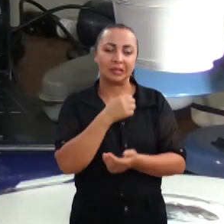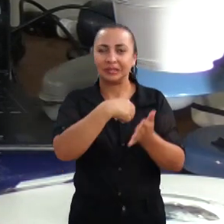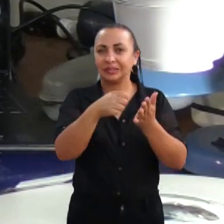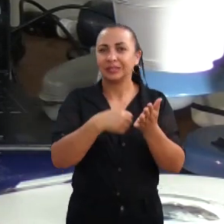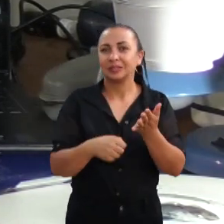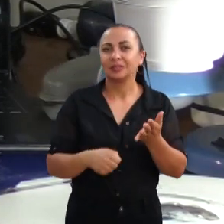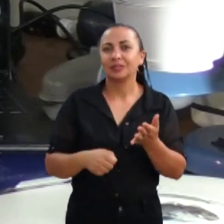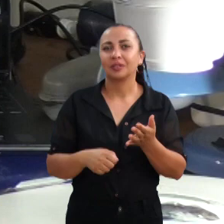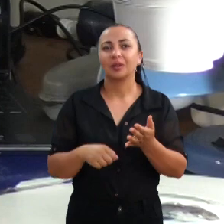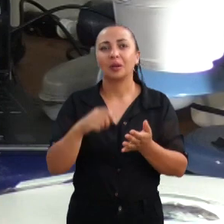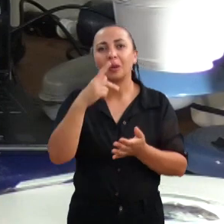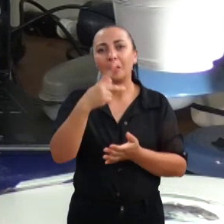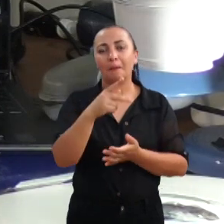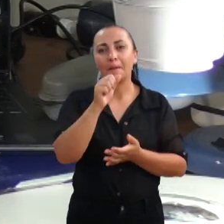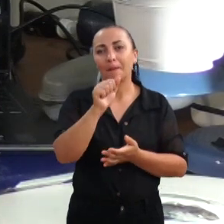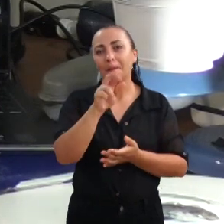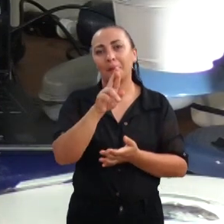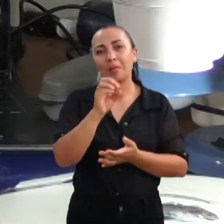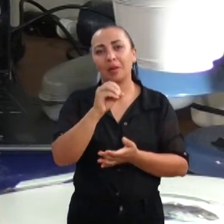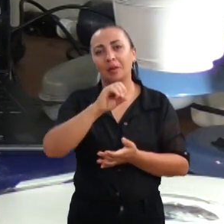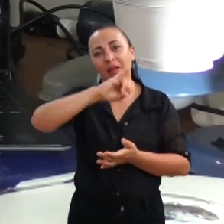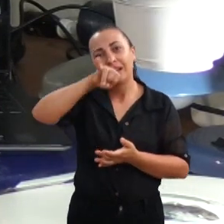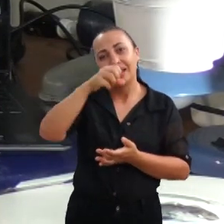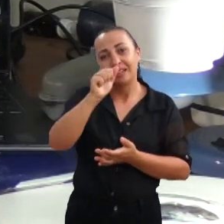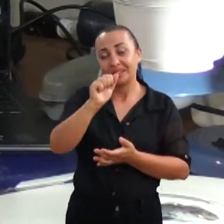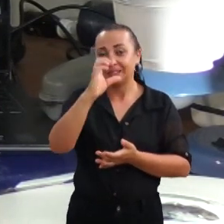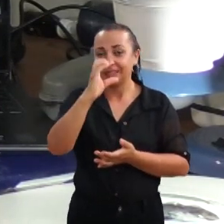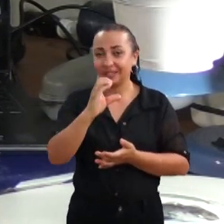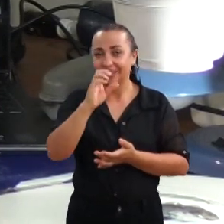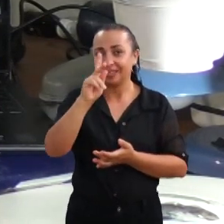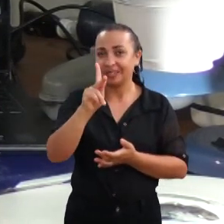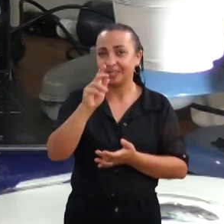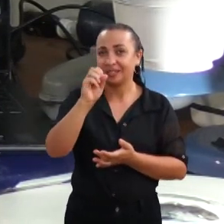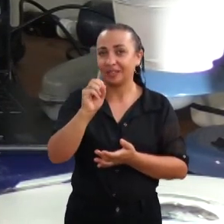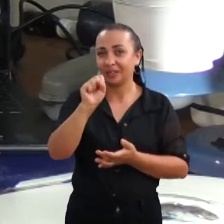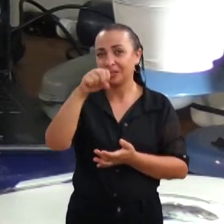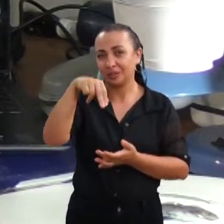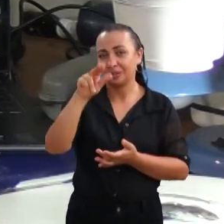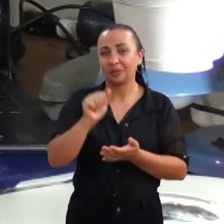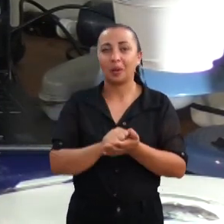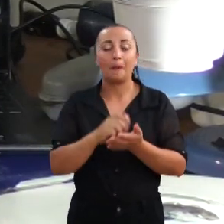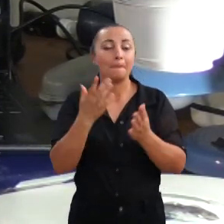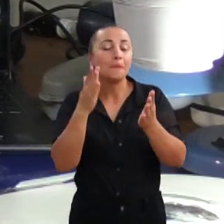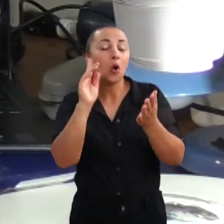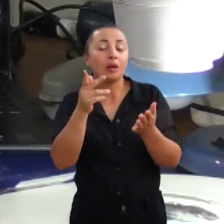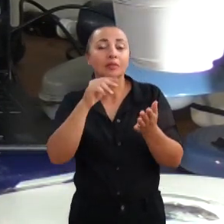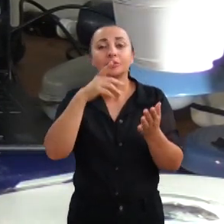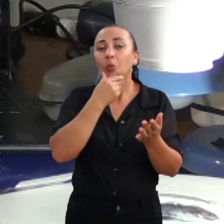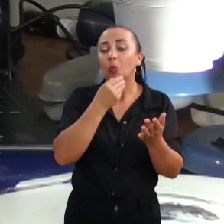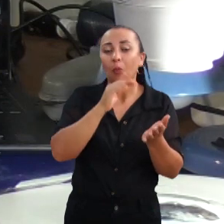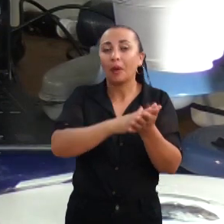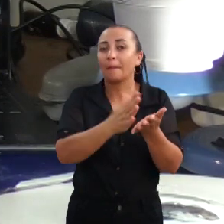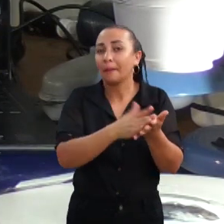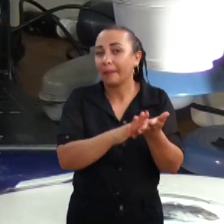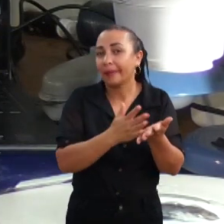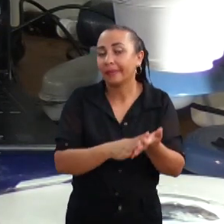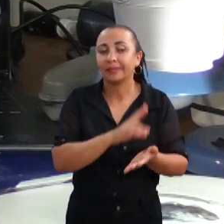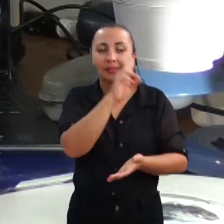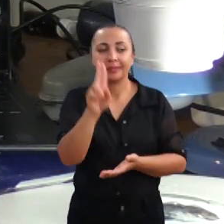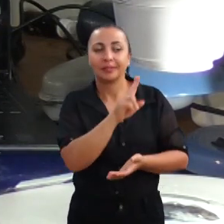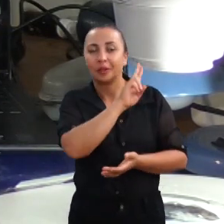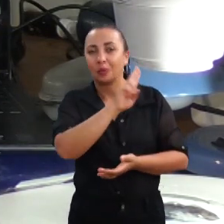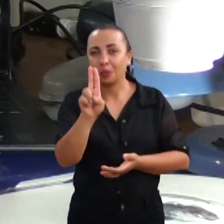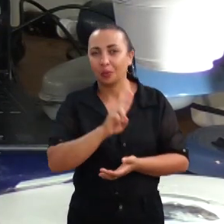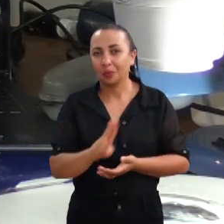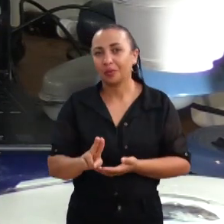acho que a gente escreveu uma espécie chamada Parotocinclus jacksoni, né, justamente em homenagem ao Jackson do Pandeiro.